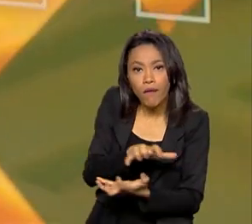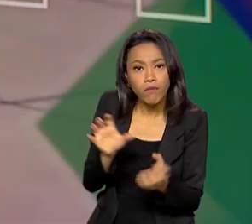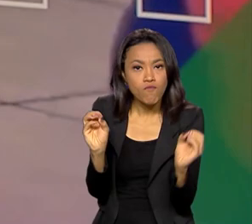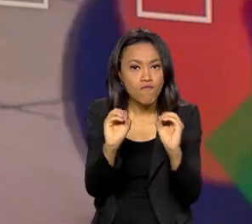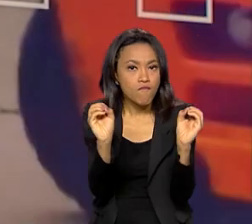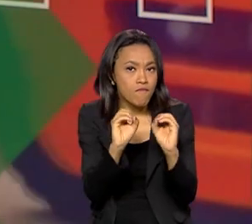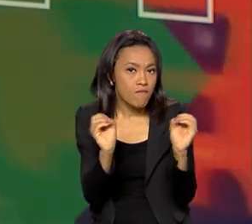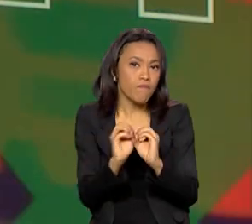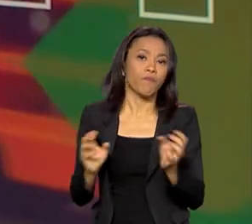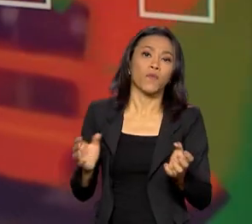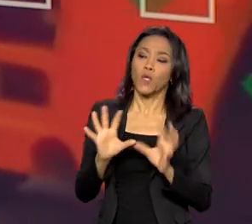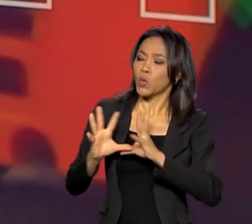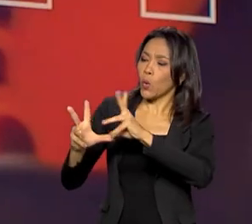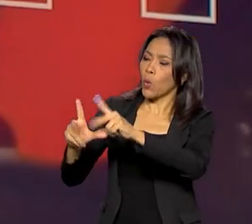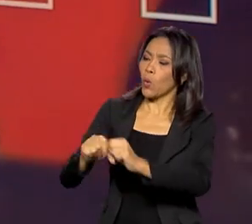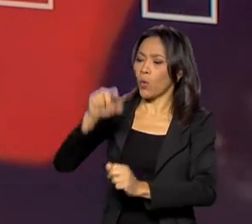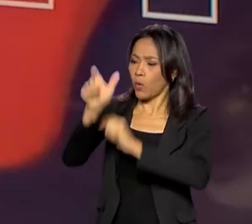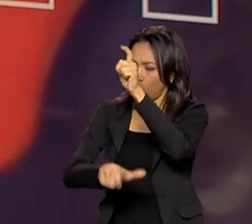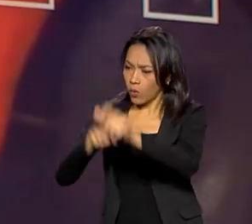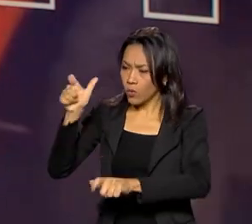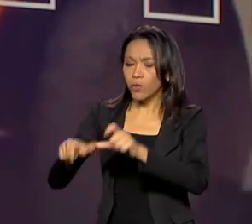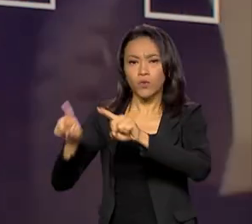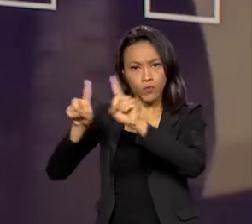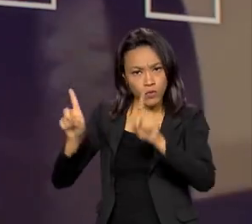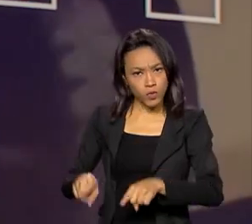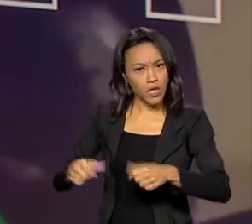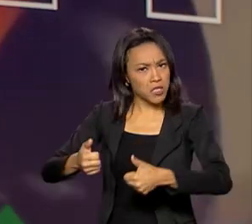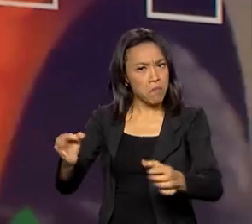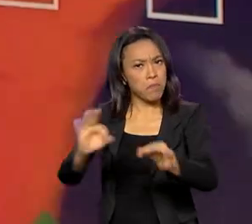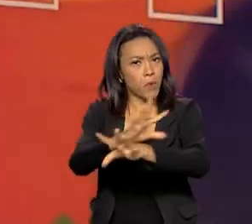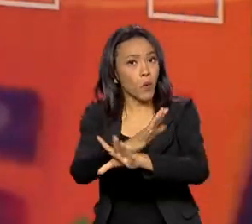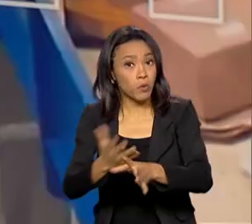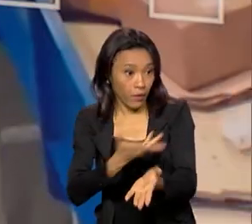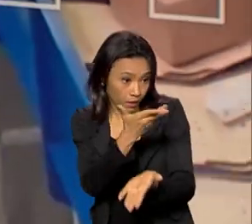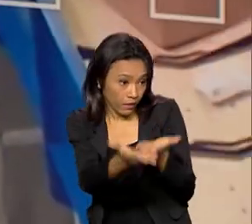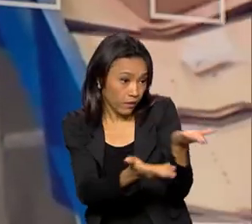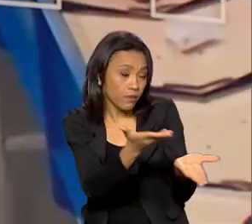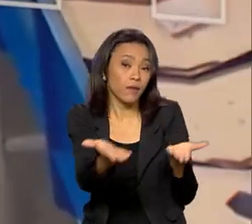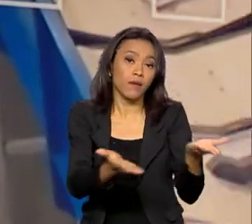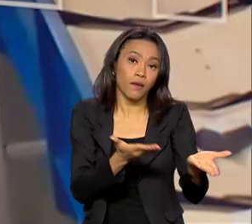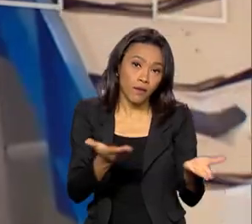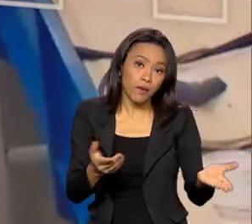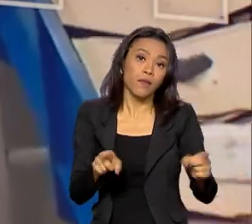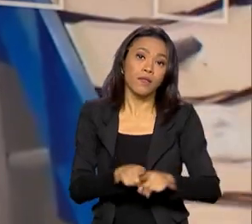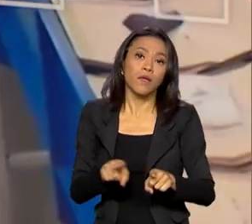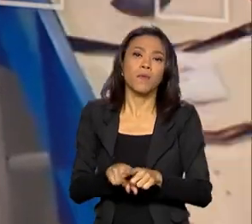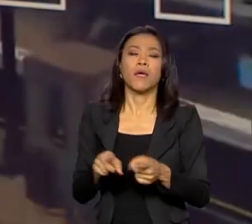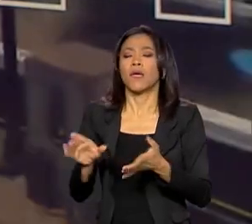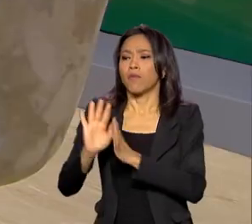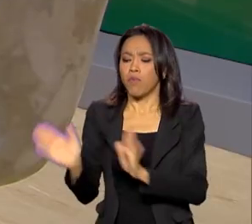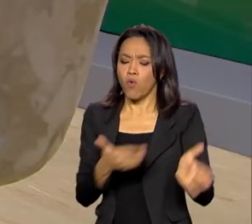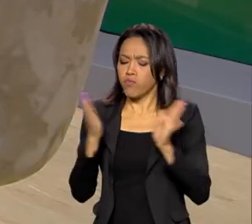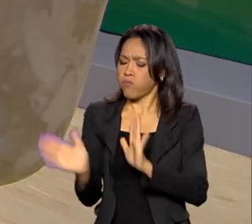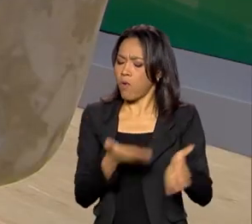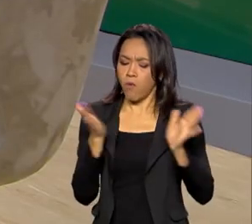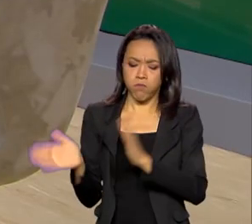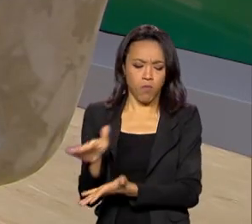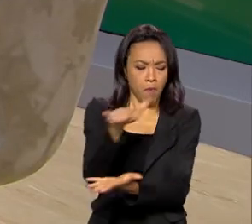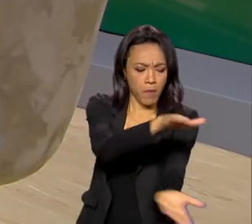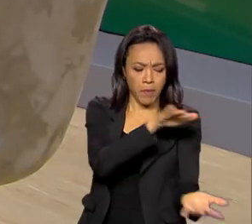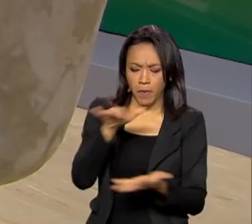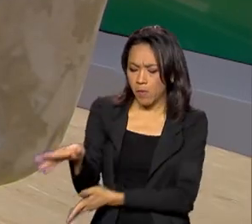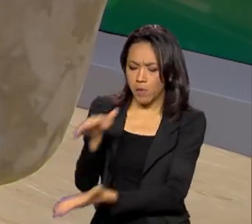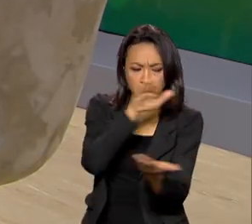está disponível para atender esta demanda. E os nossos processos operacionais, a nossa dinâmica logística